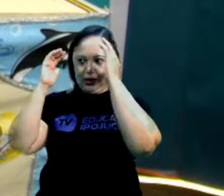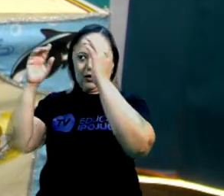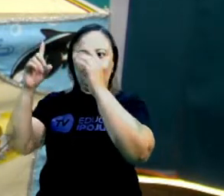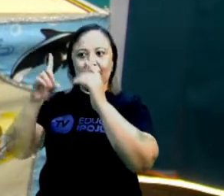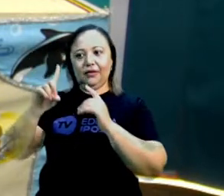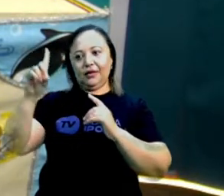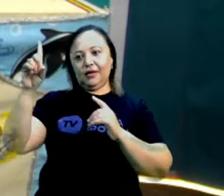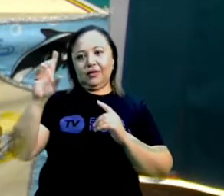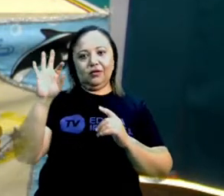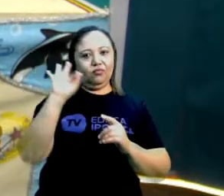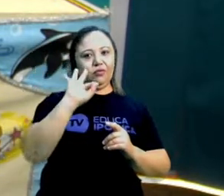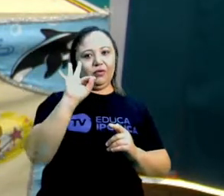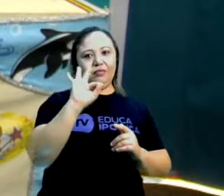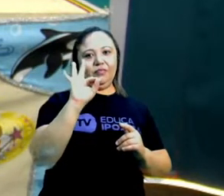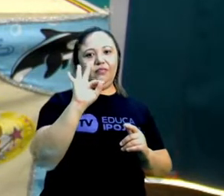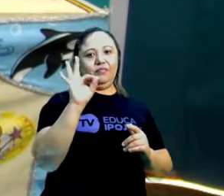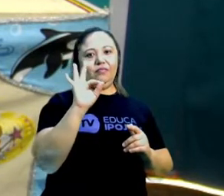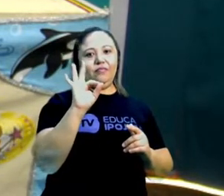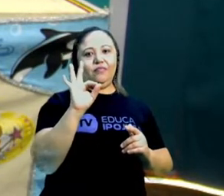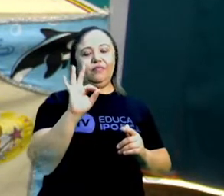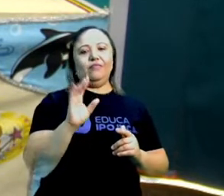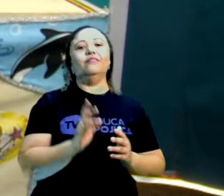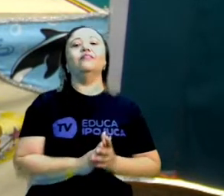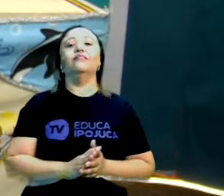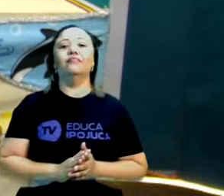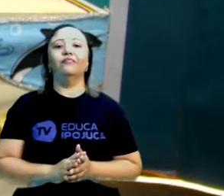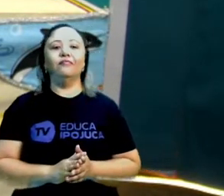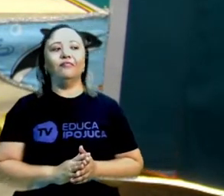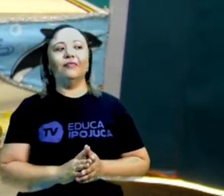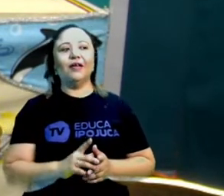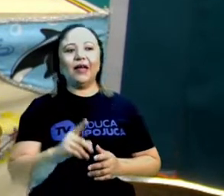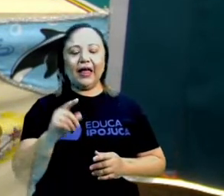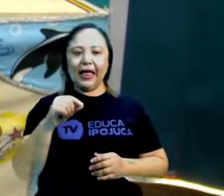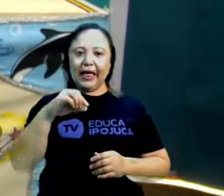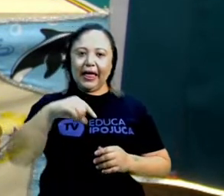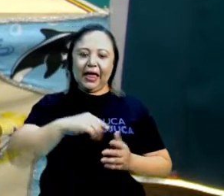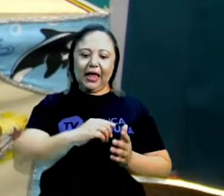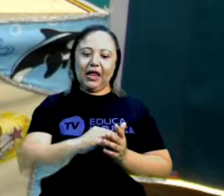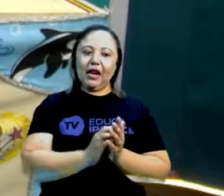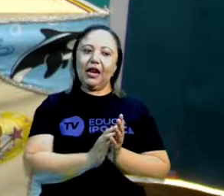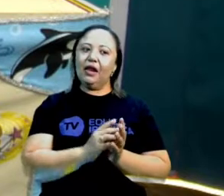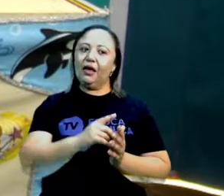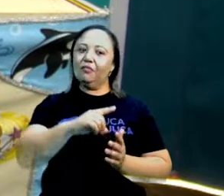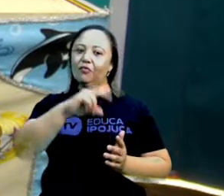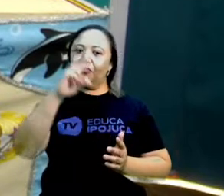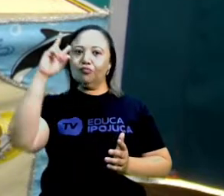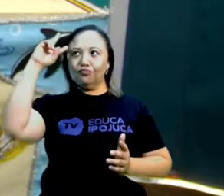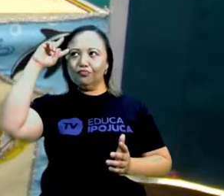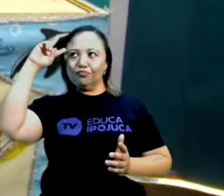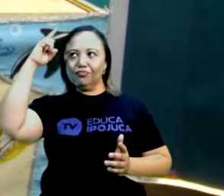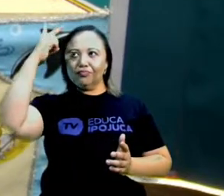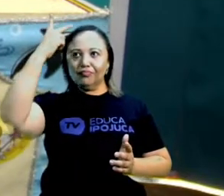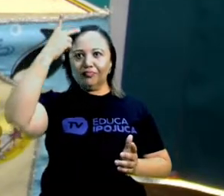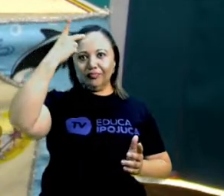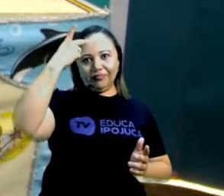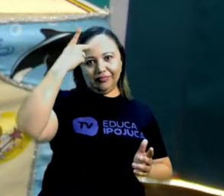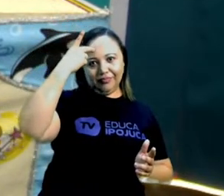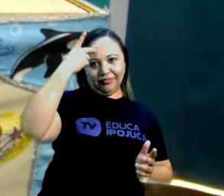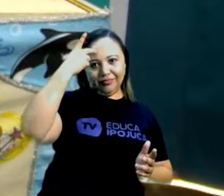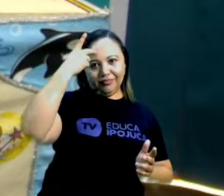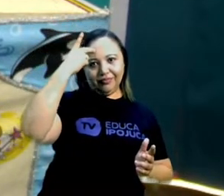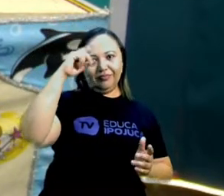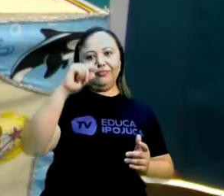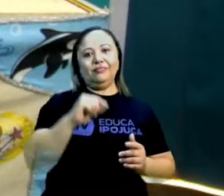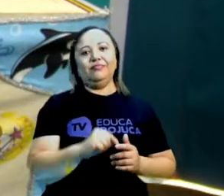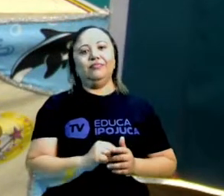a Deus, leiturinha. Não. Não? Não. Ele ficou com medo de ir para aquela